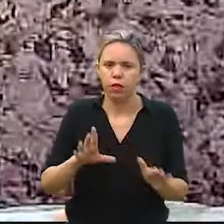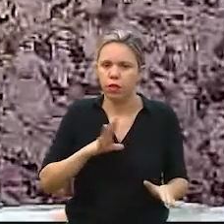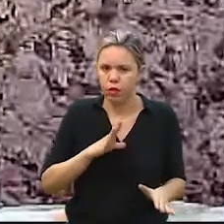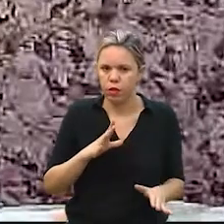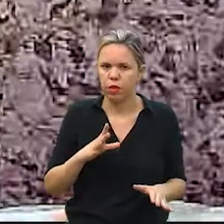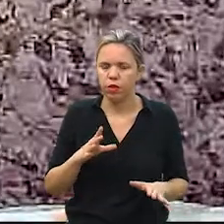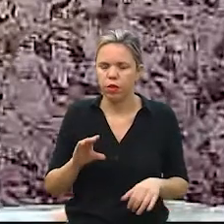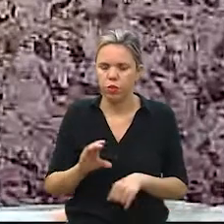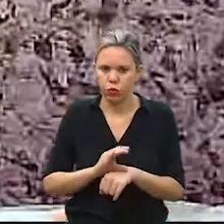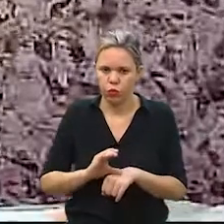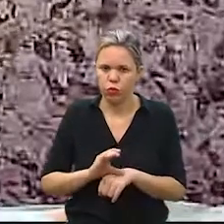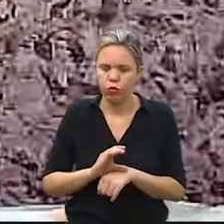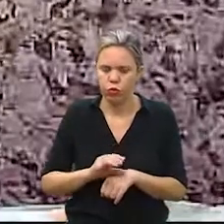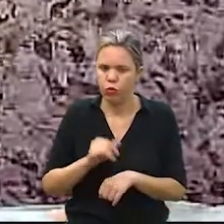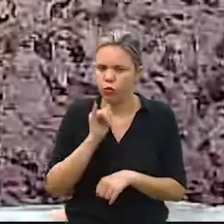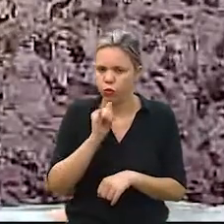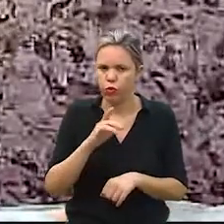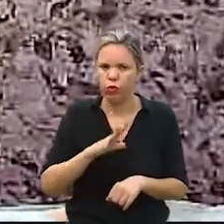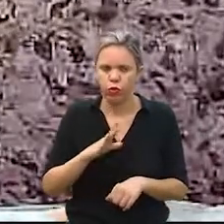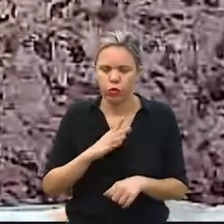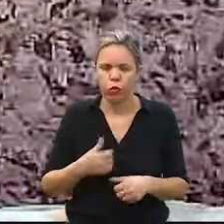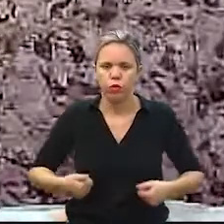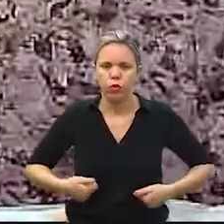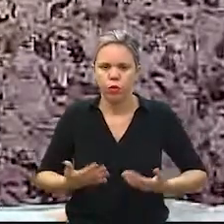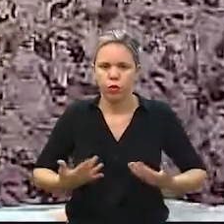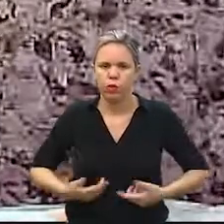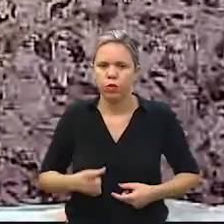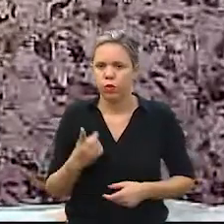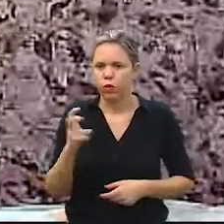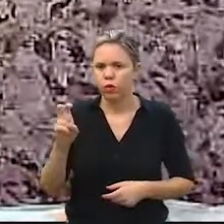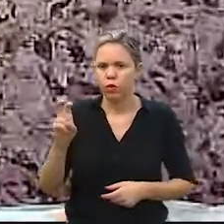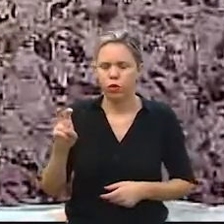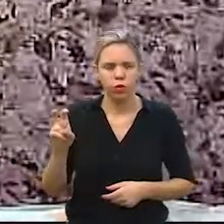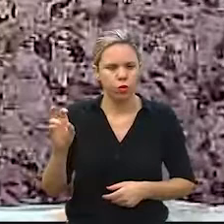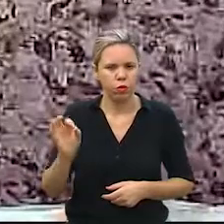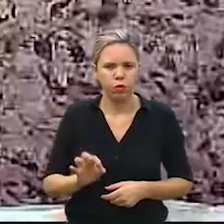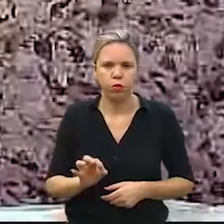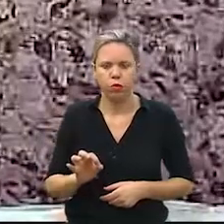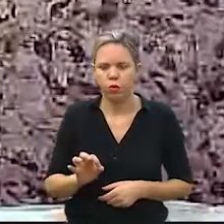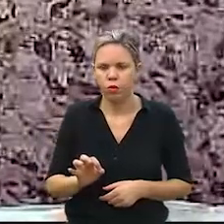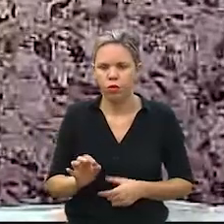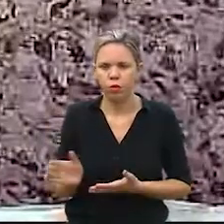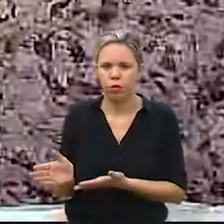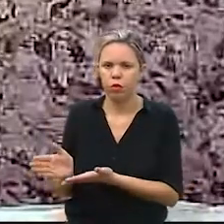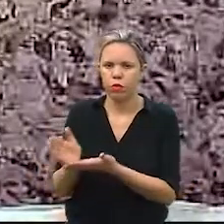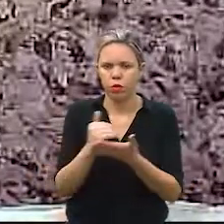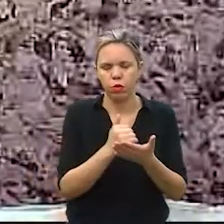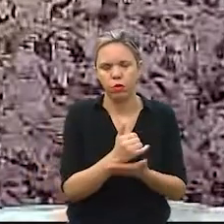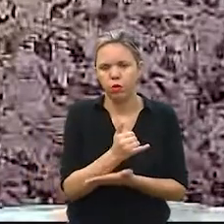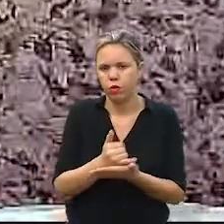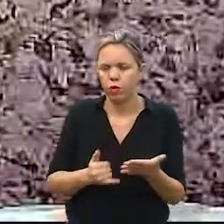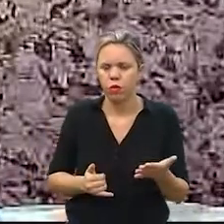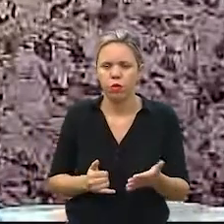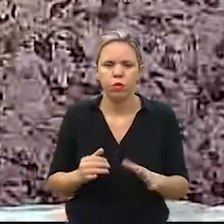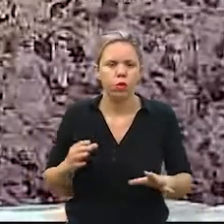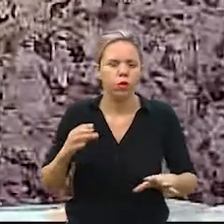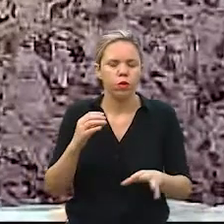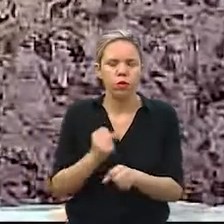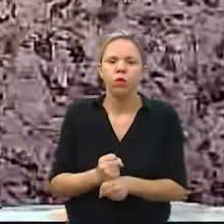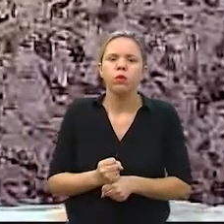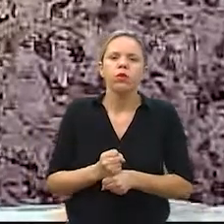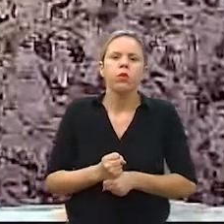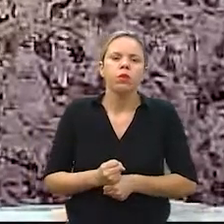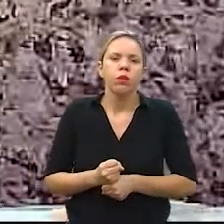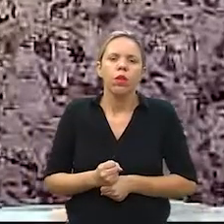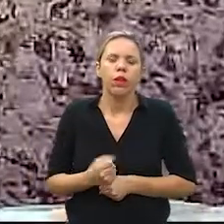município, a Constituição diz que o município tem que gastar no mínimo 15% da arrecadação de impostos e taxas total